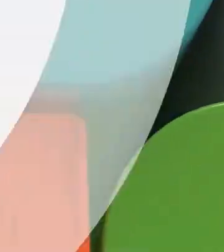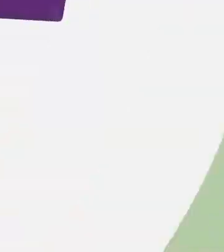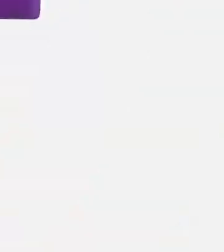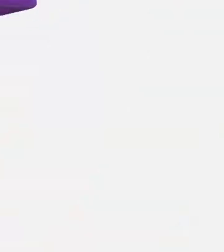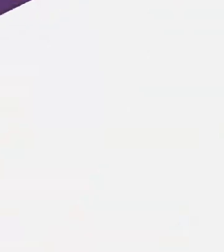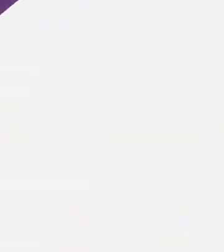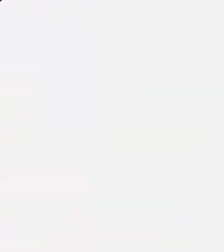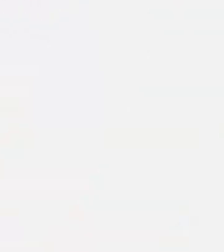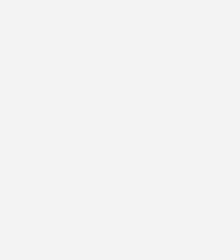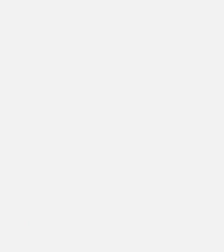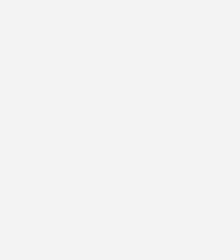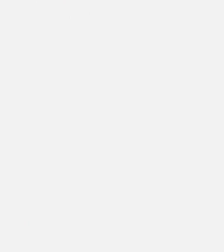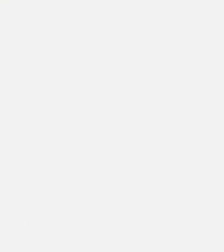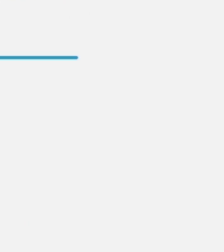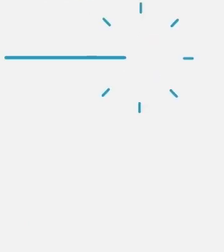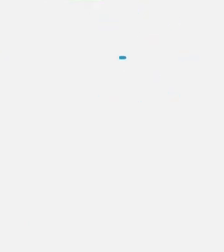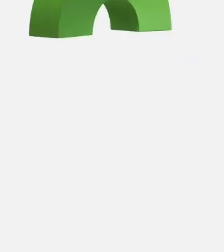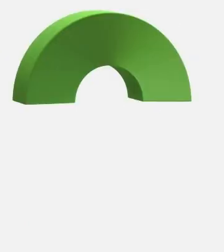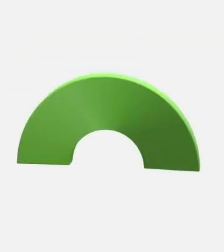a